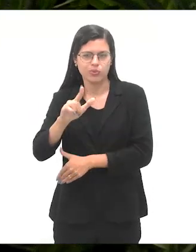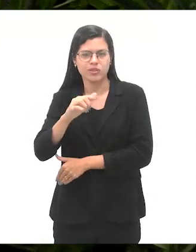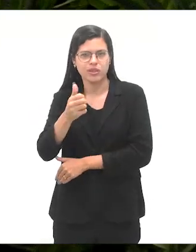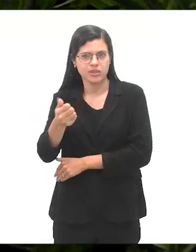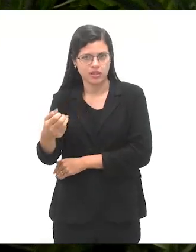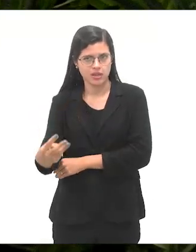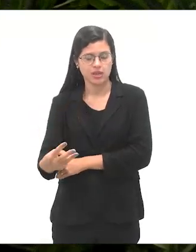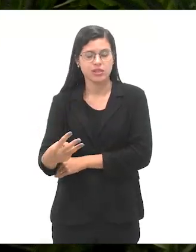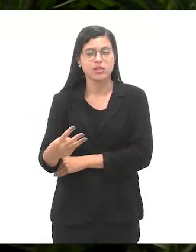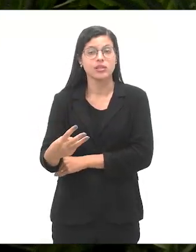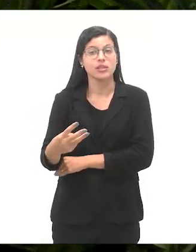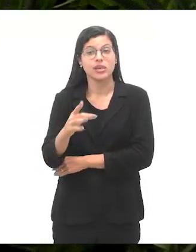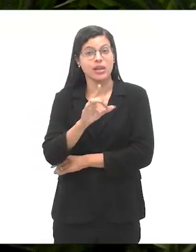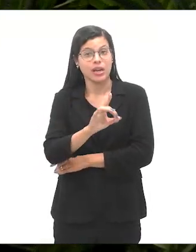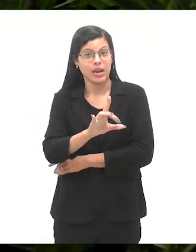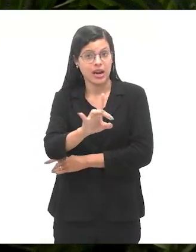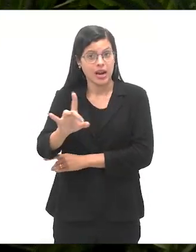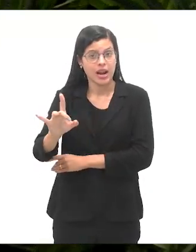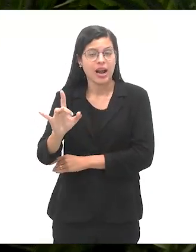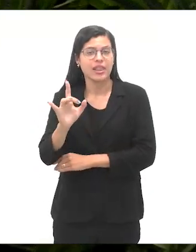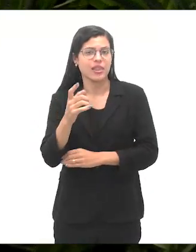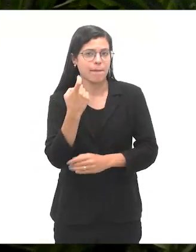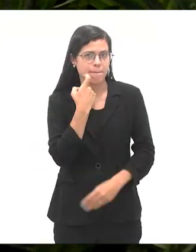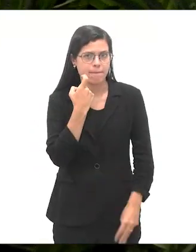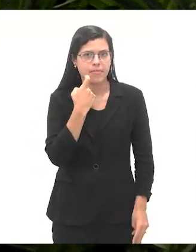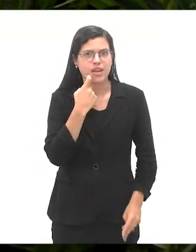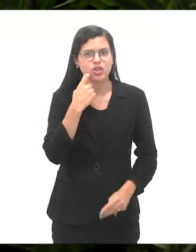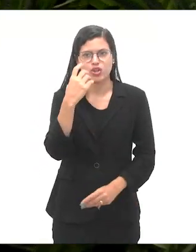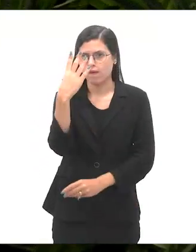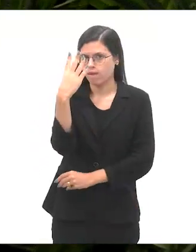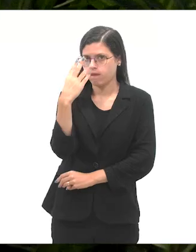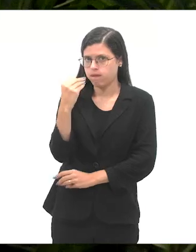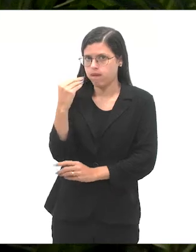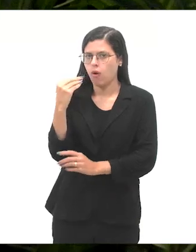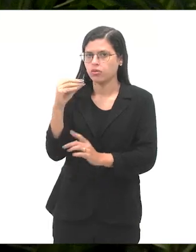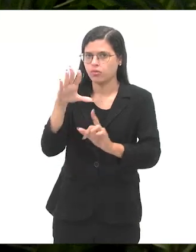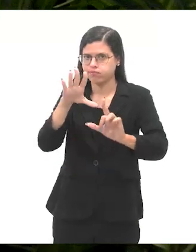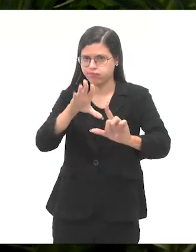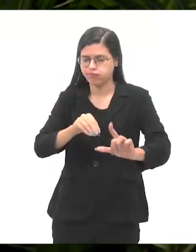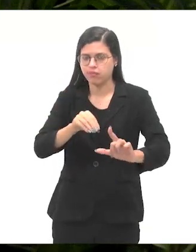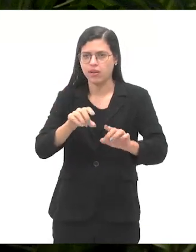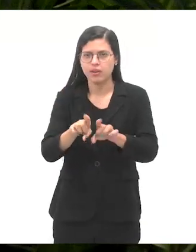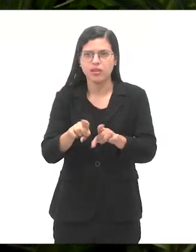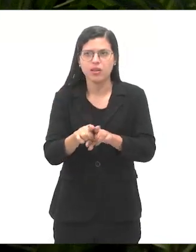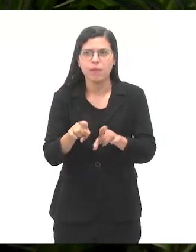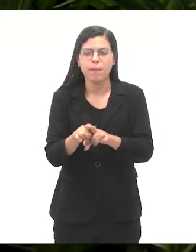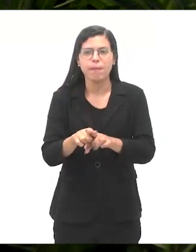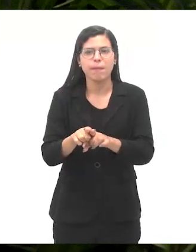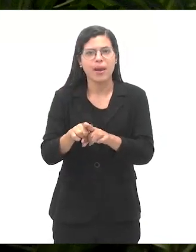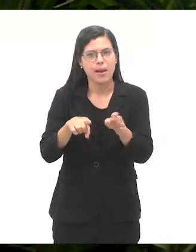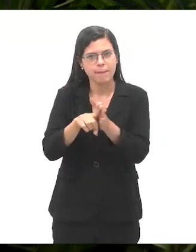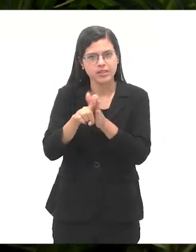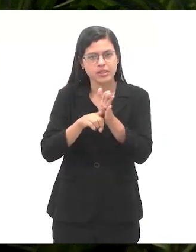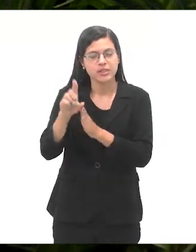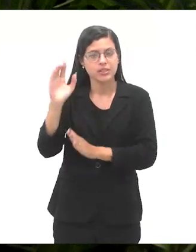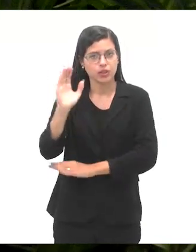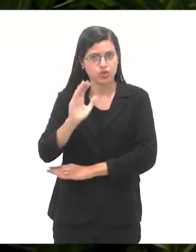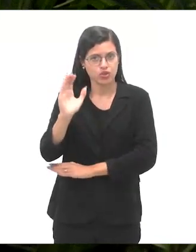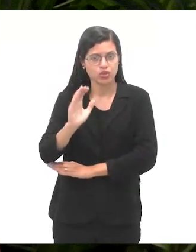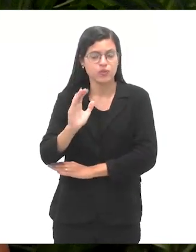Z13. Então, cada pescado, além da fotografia e esse desenho científico, ilustrativo, que eu